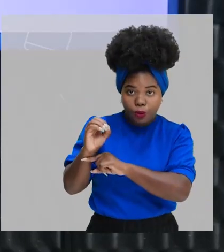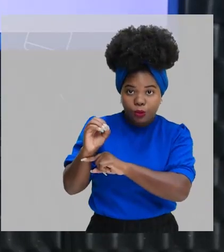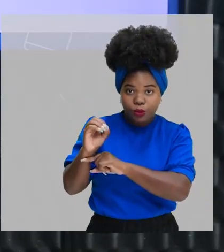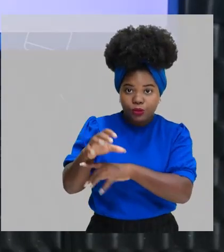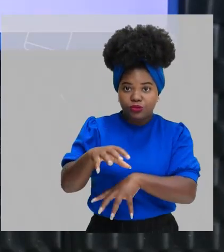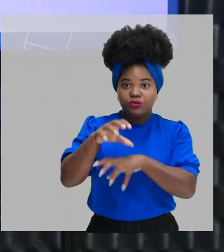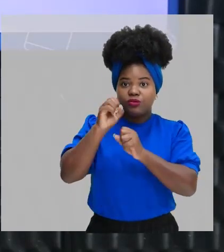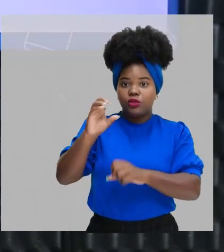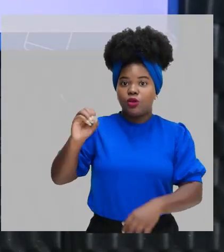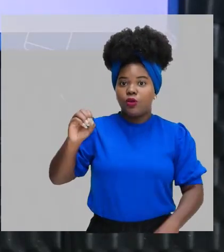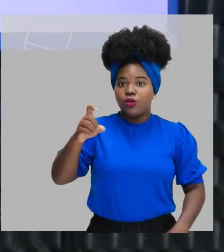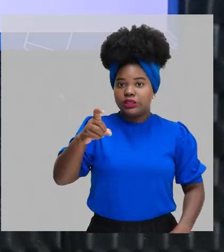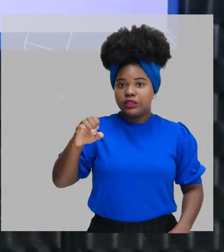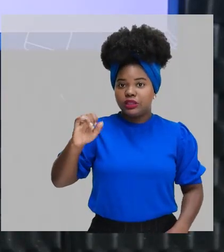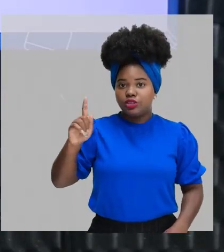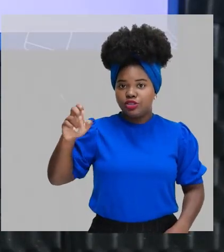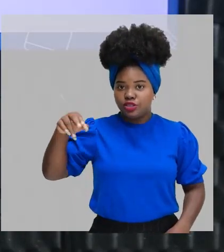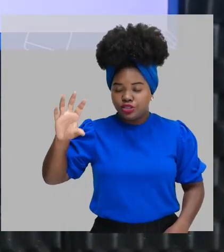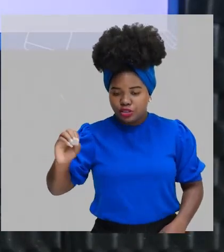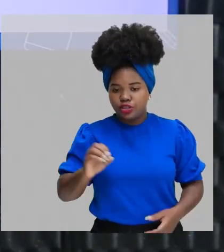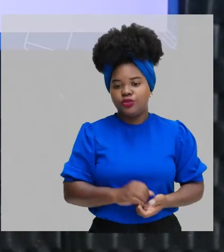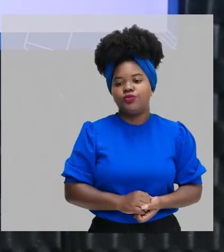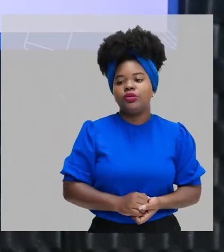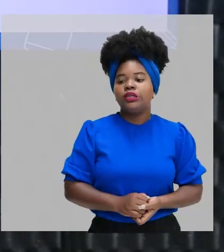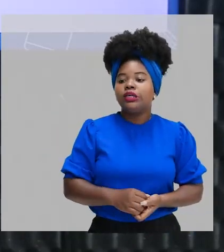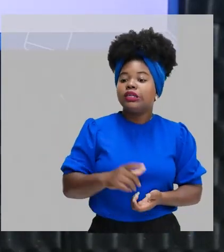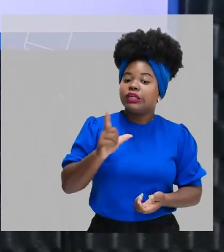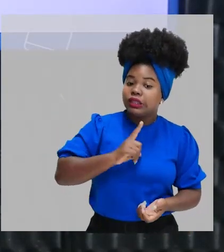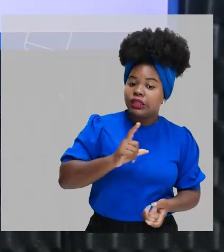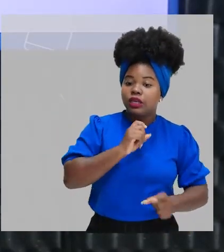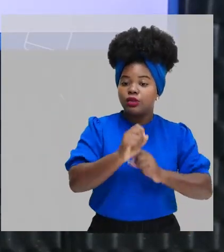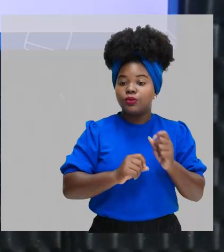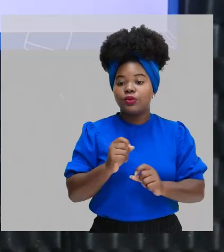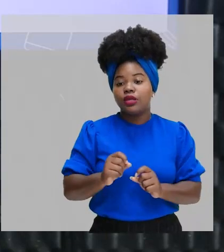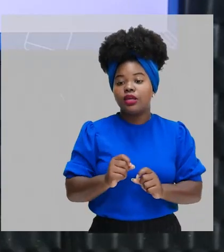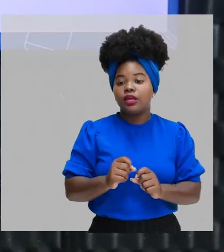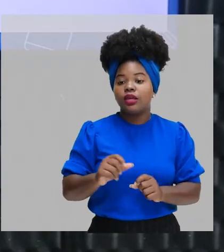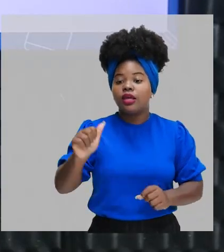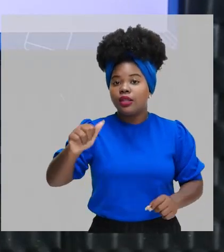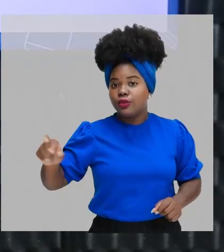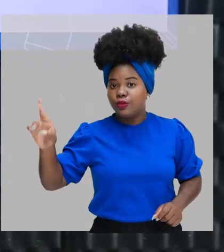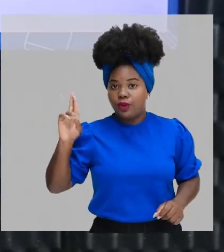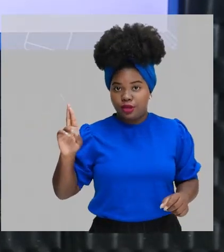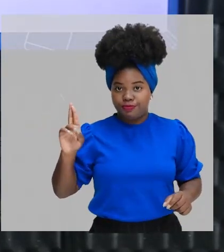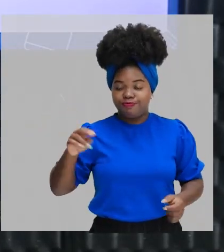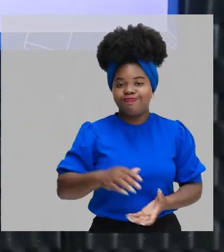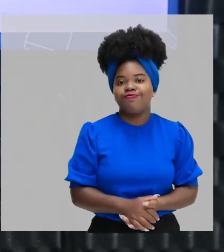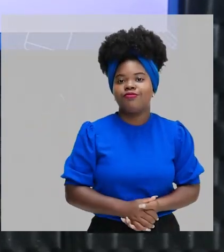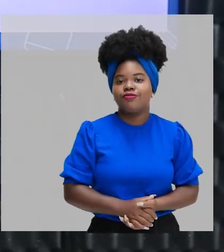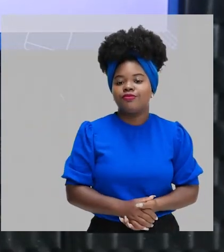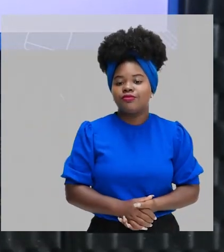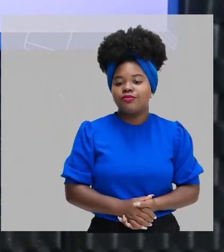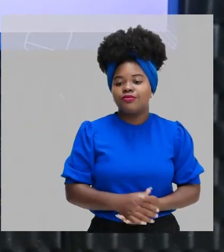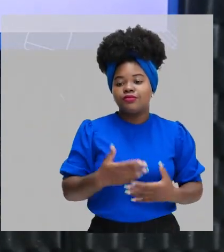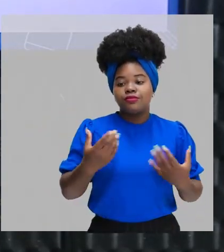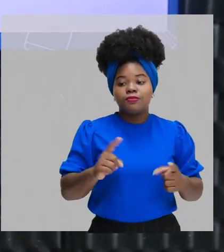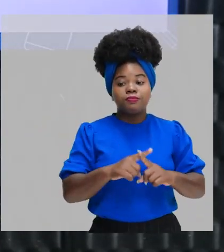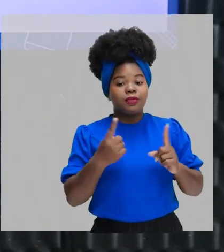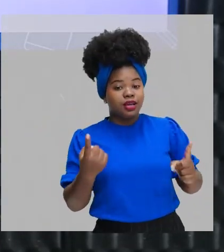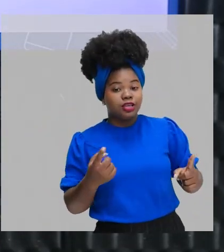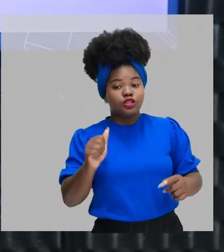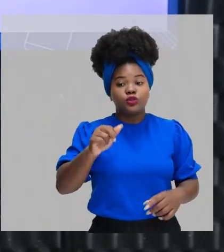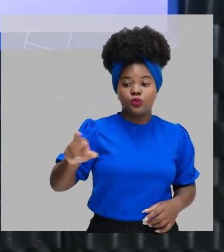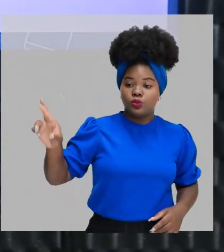ar atmosférico. Só que nós sabemos, e nós vamos também comentar, que o ar atmosférico não é